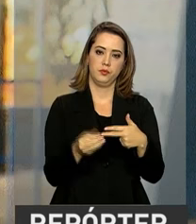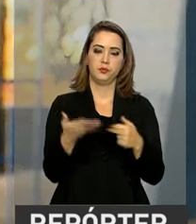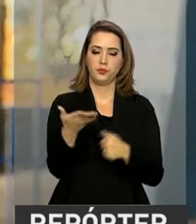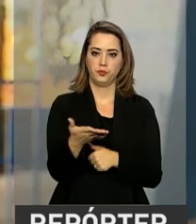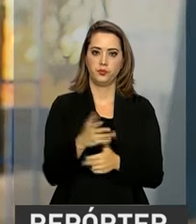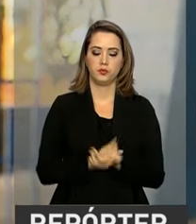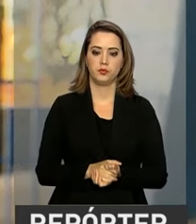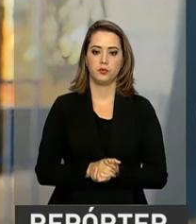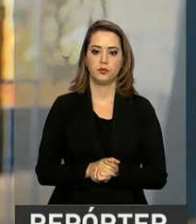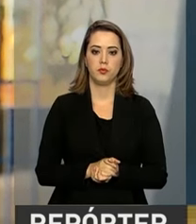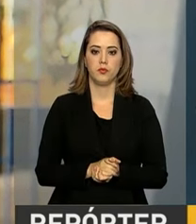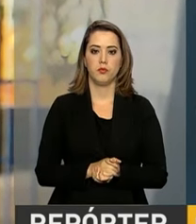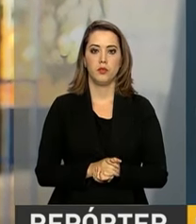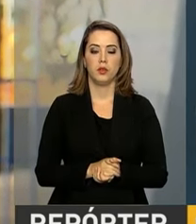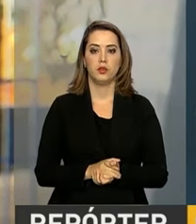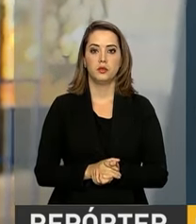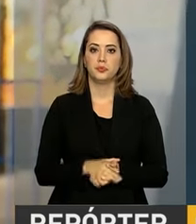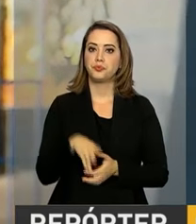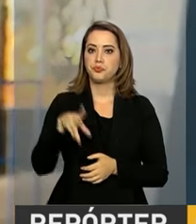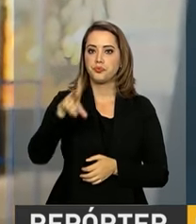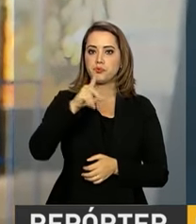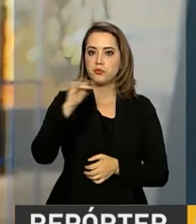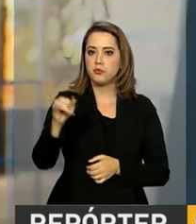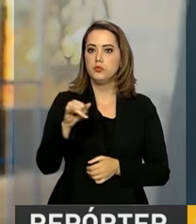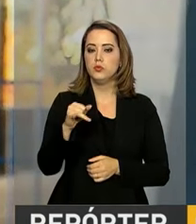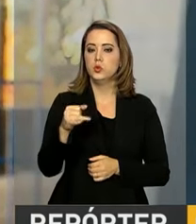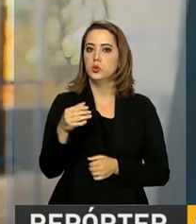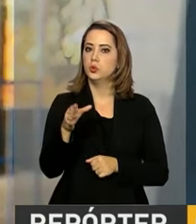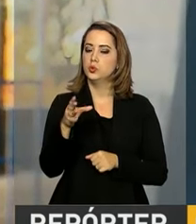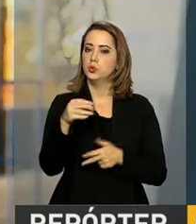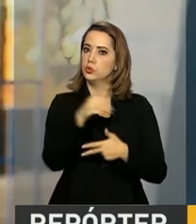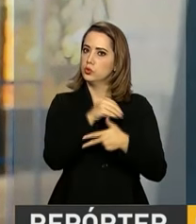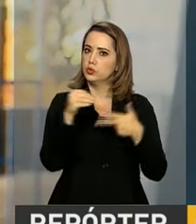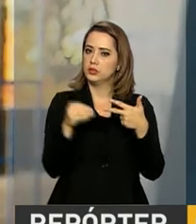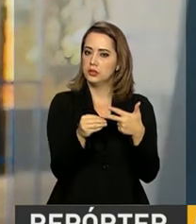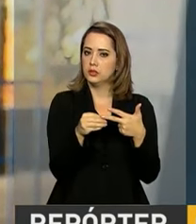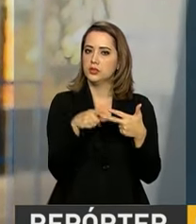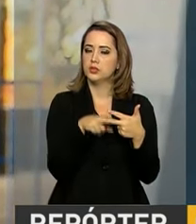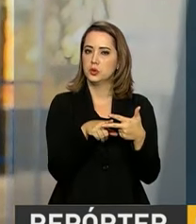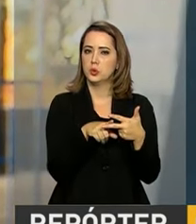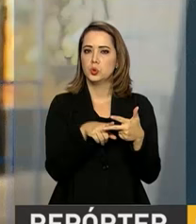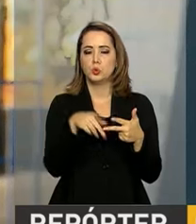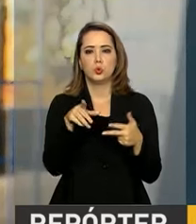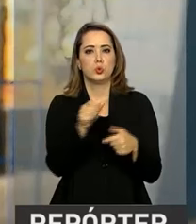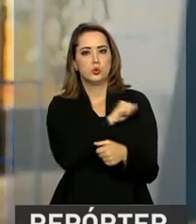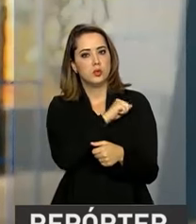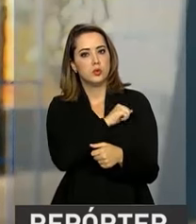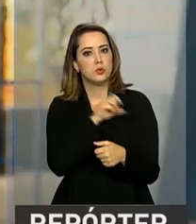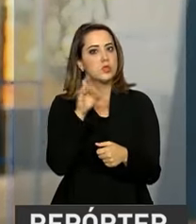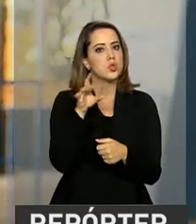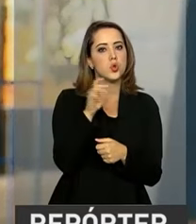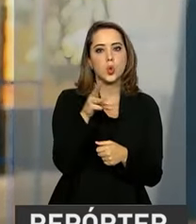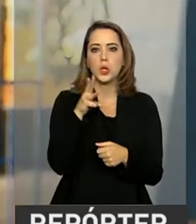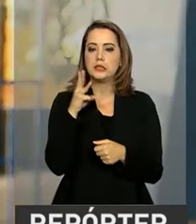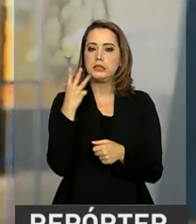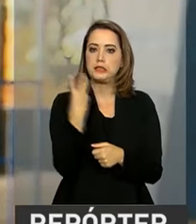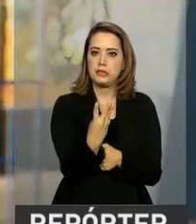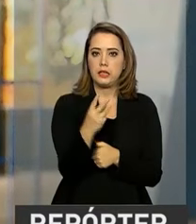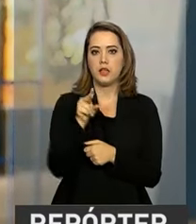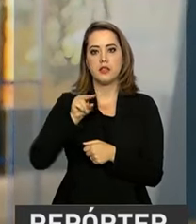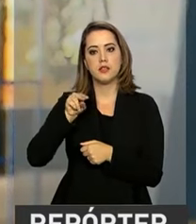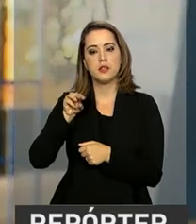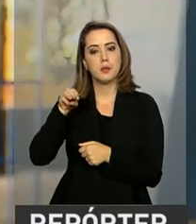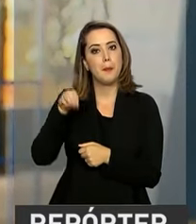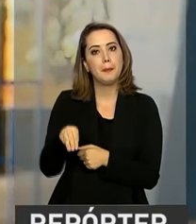en no dia do Exame Nacional do Ensino Médio o Enem os alunos têm em média menos de 3 minutos para responder